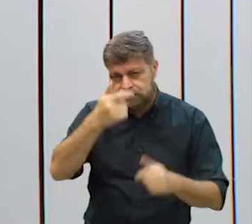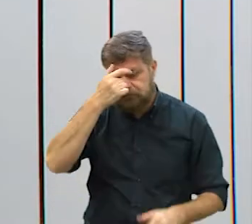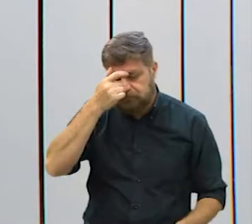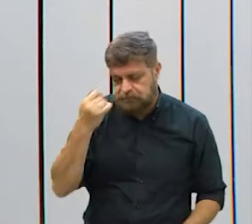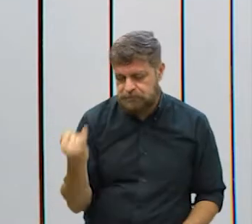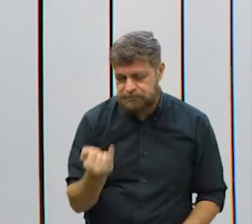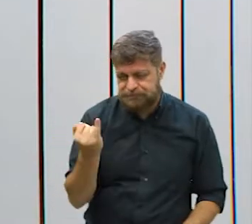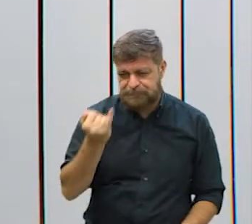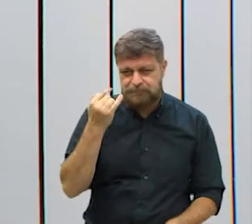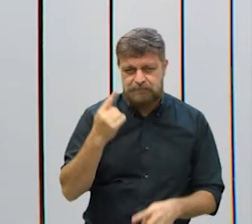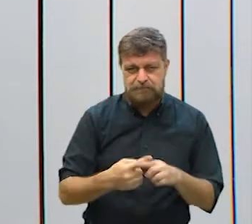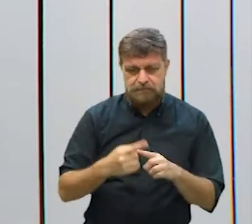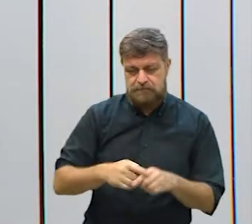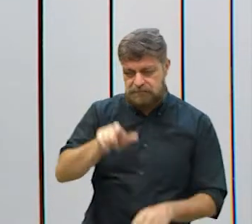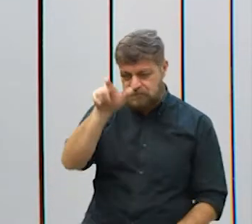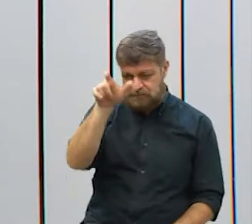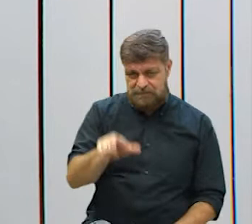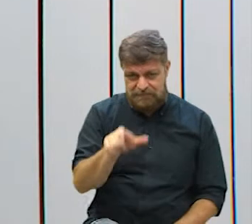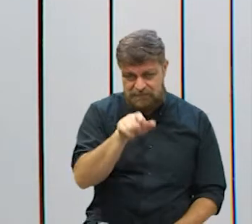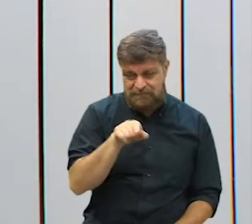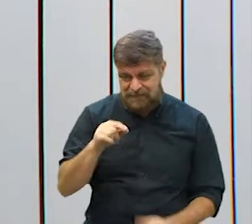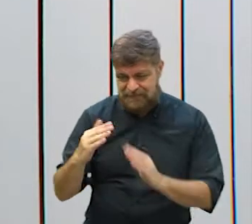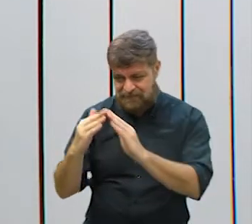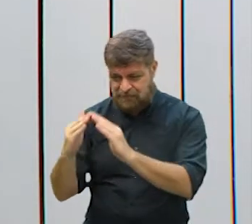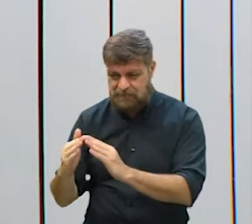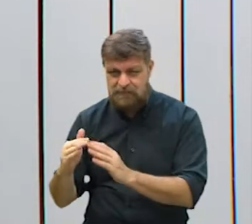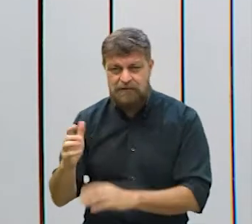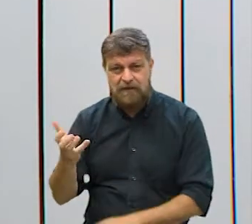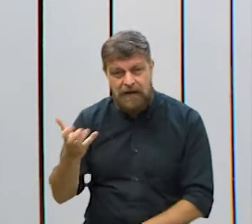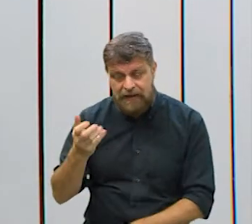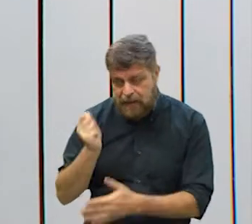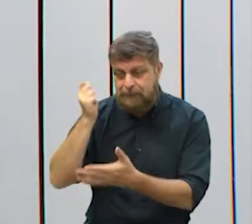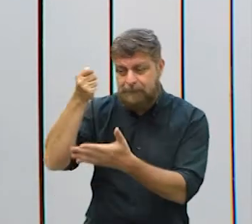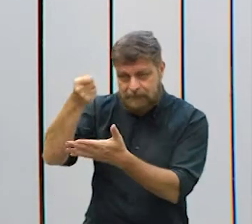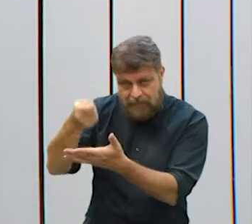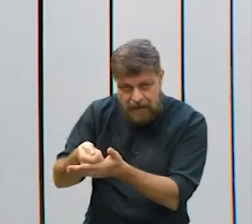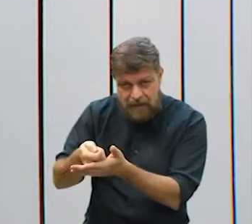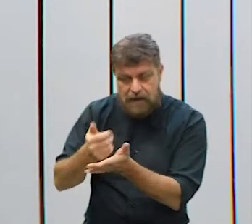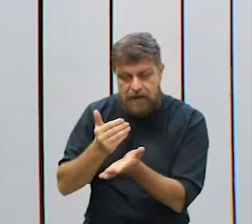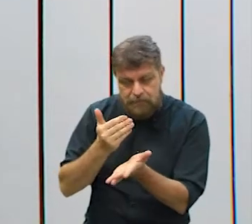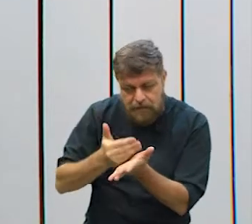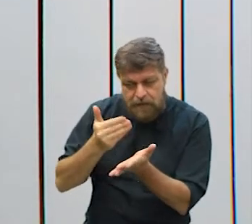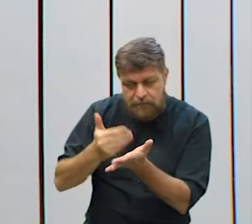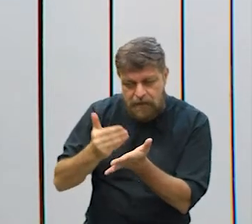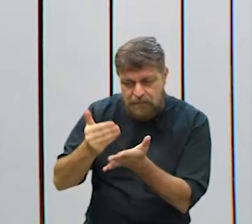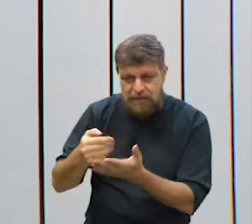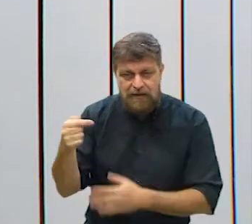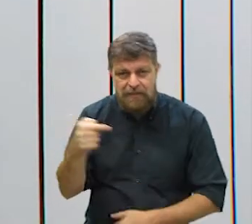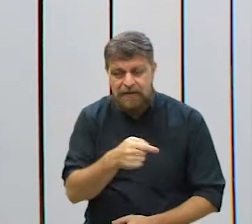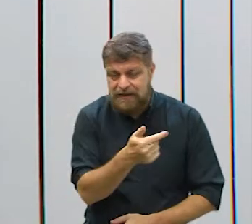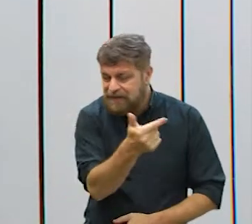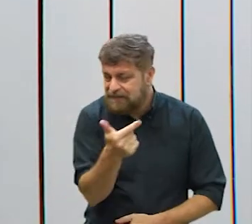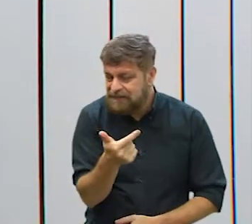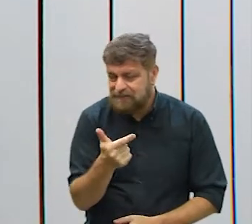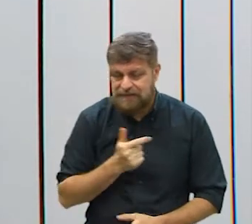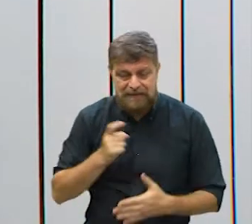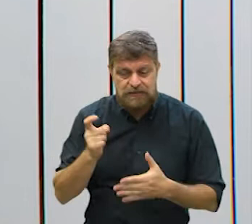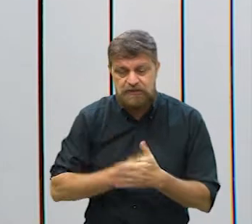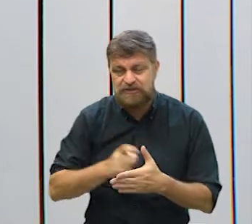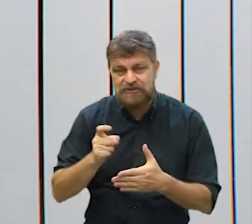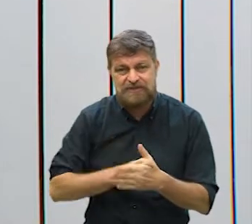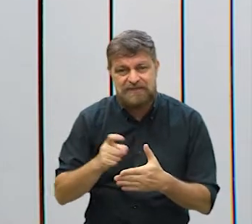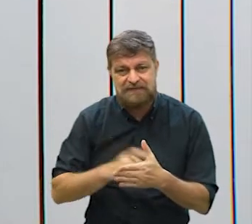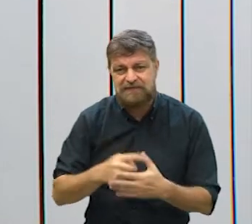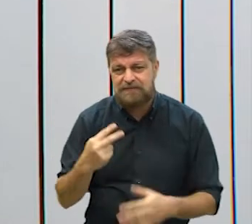vezes o cara ali, o morador, ele quer até pagar, ele quer até começar, mas ele não tem condição de